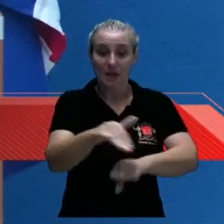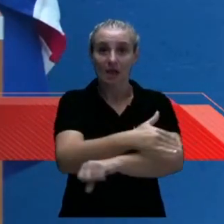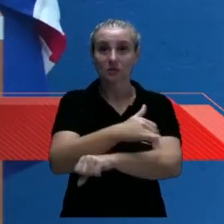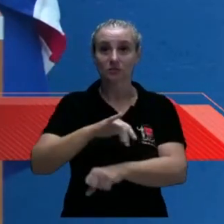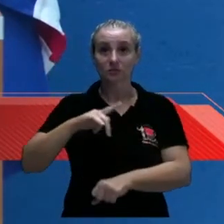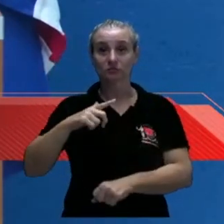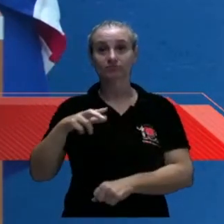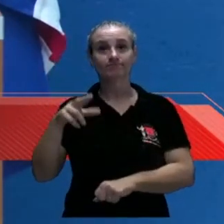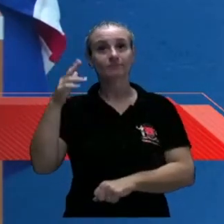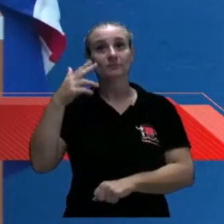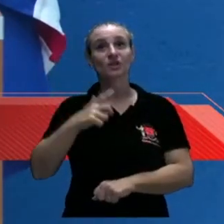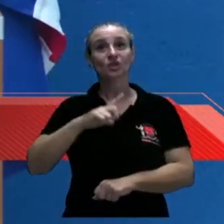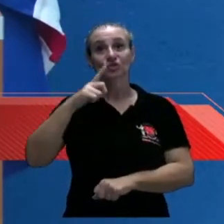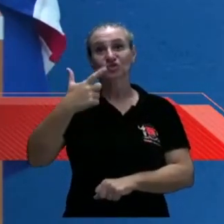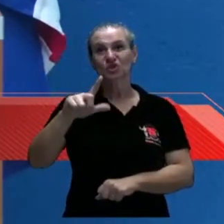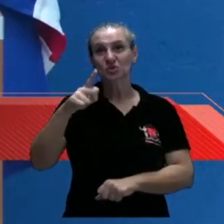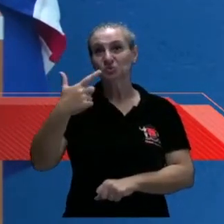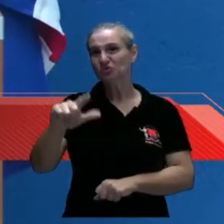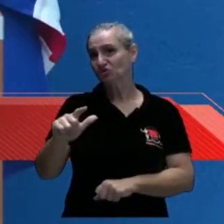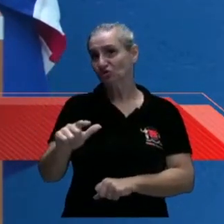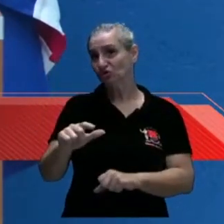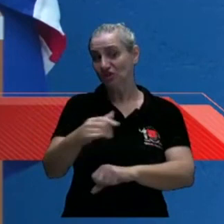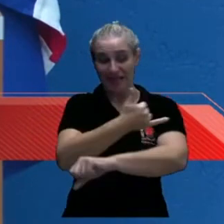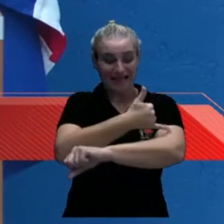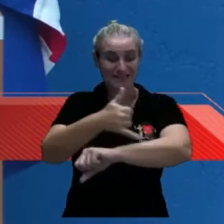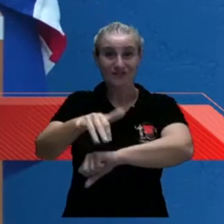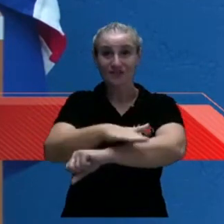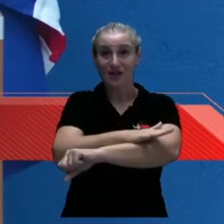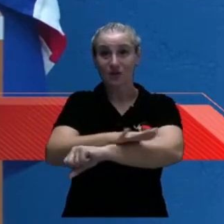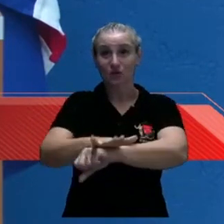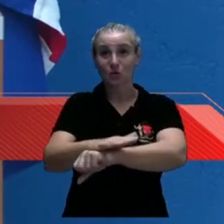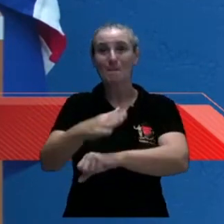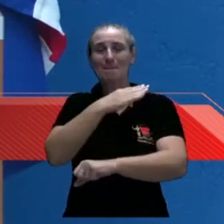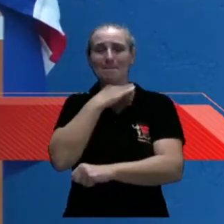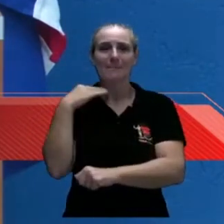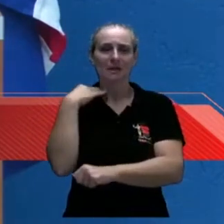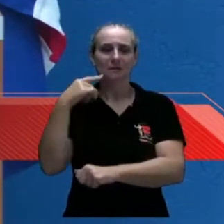asfalto, matava também, e matava muito.